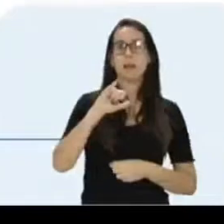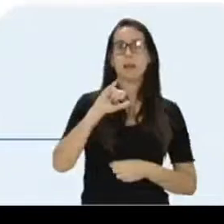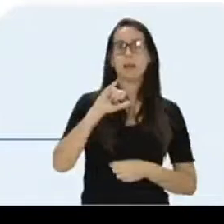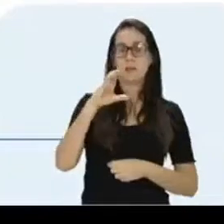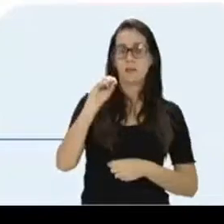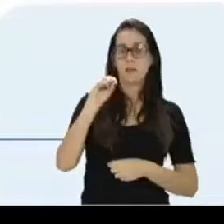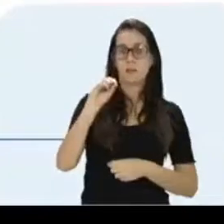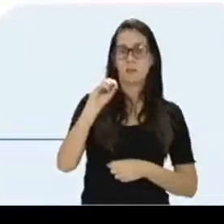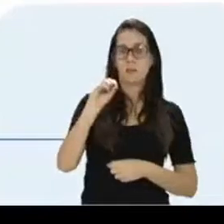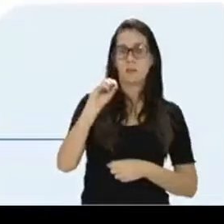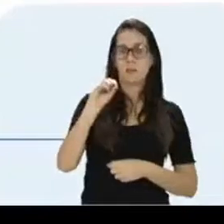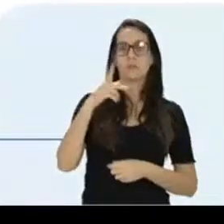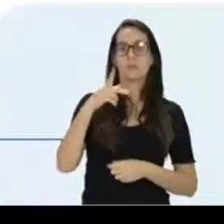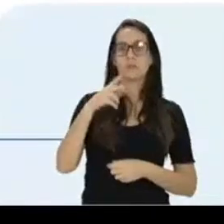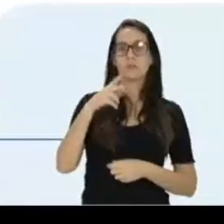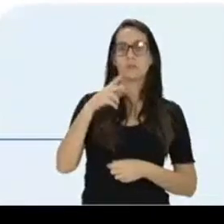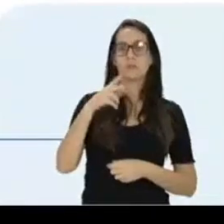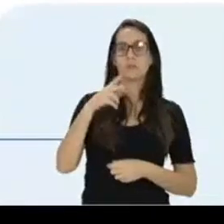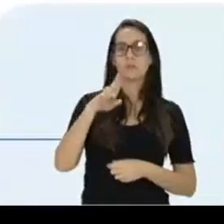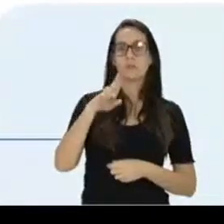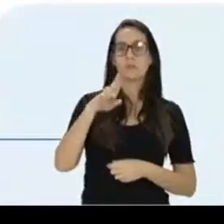lipoproteica.